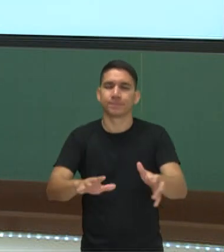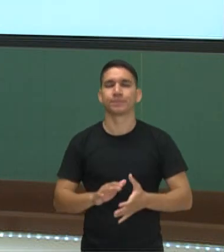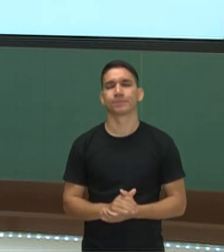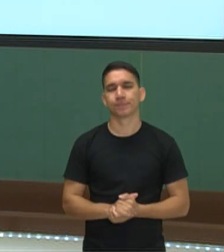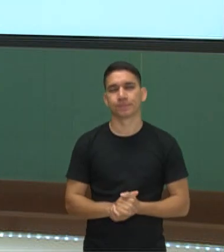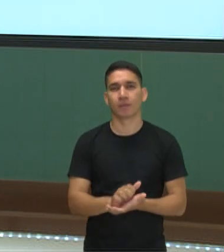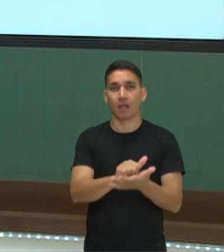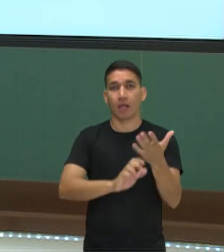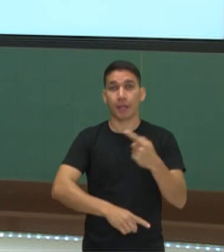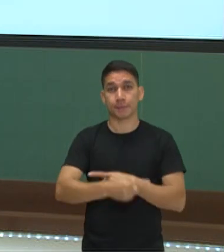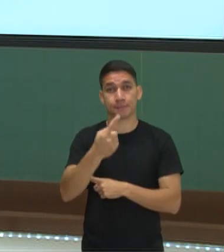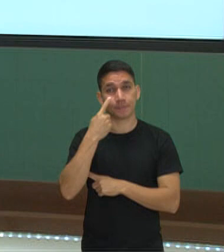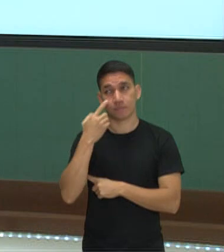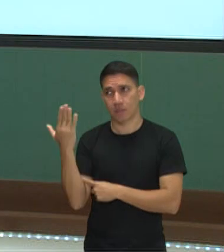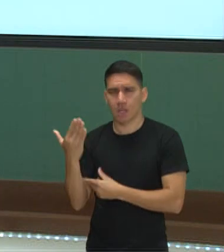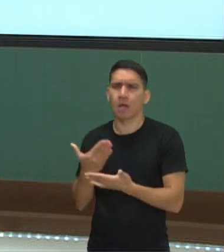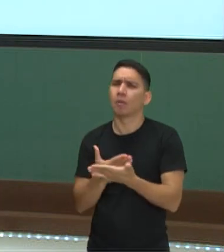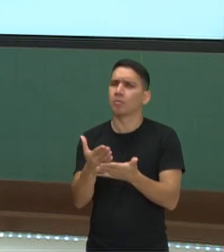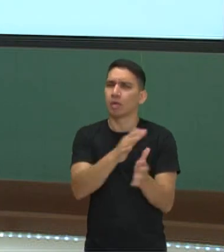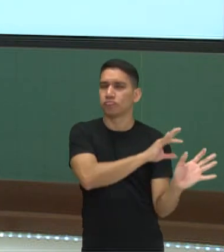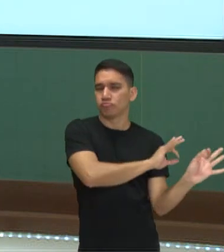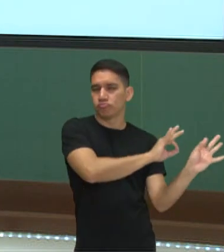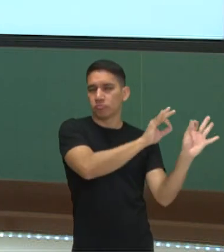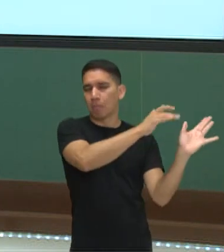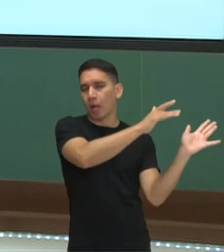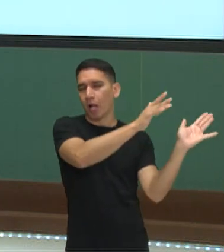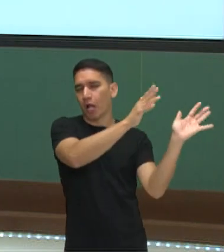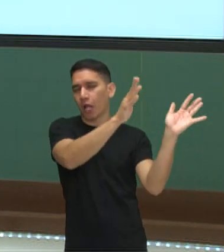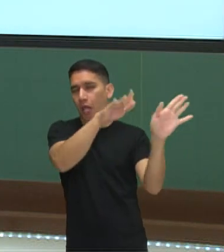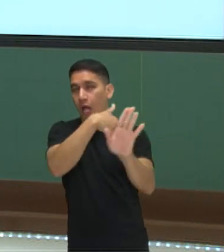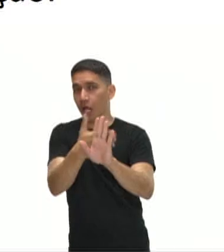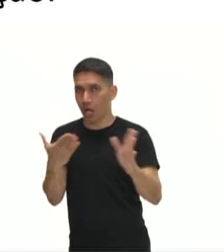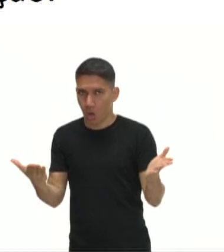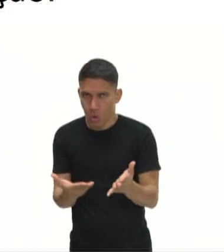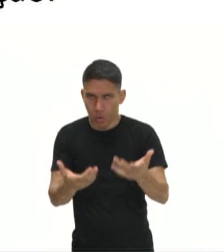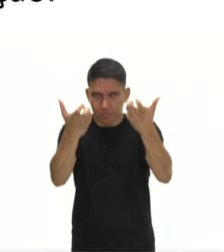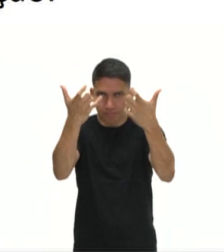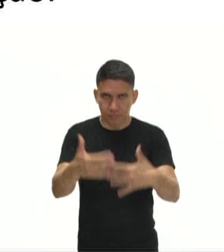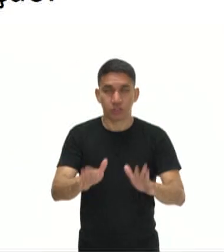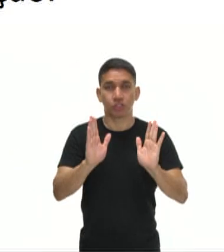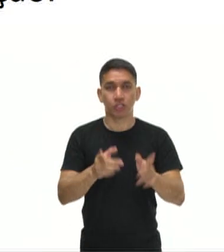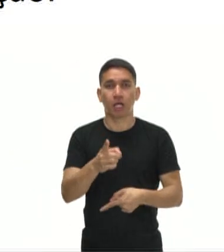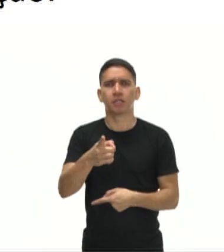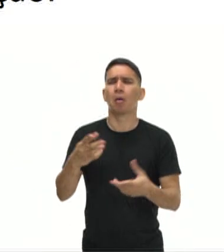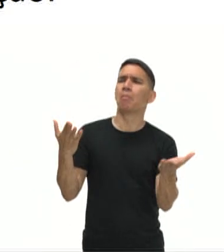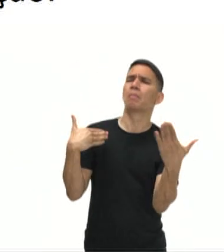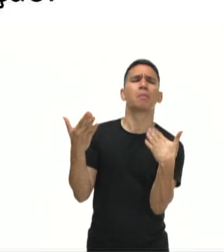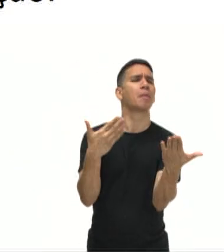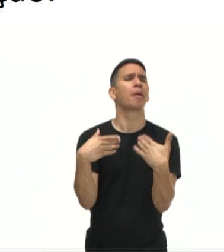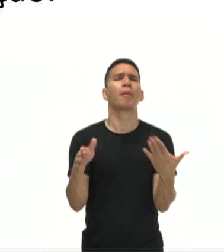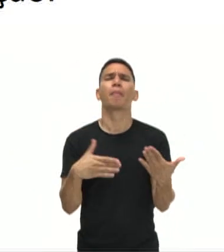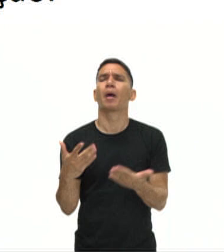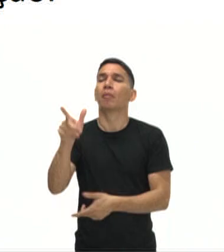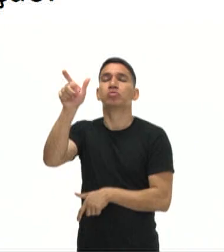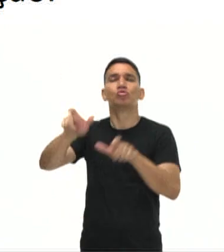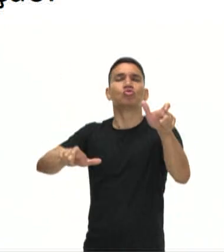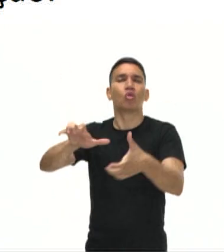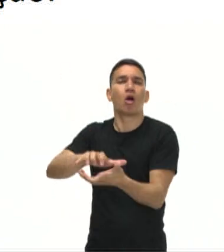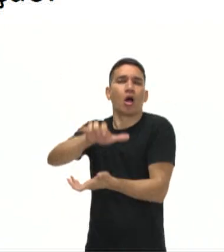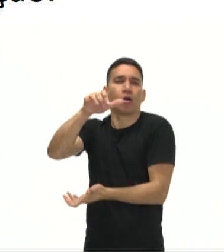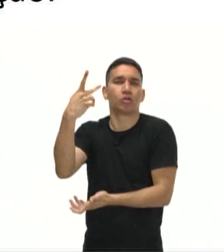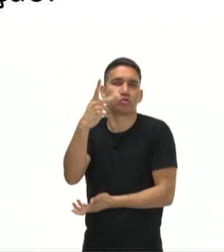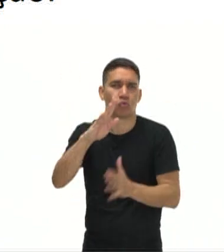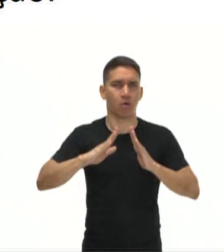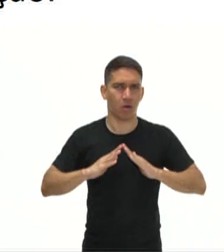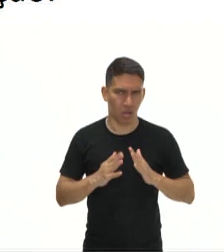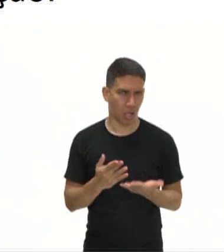atividade. Tudo a ver com o que nós já falamos até agora. Reúna-se com os adultos que moram com você. Então, a